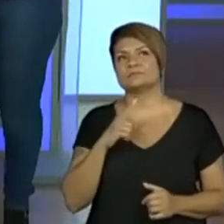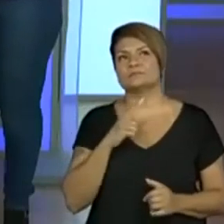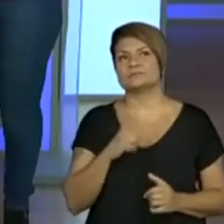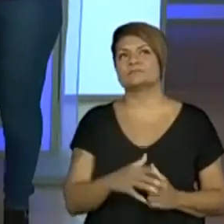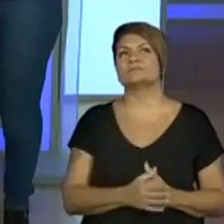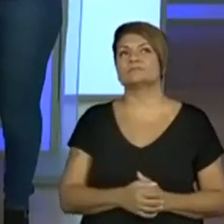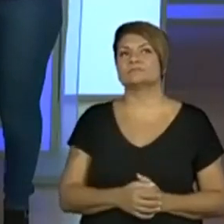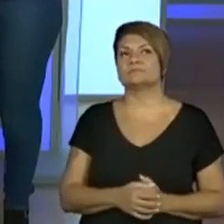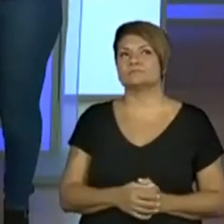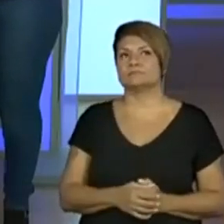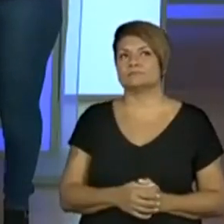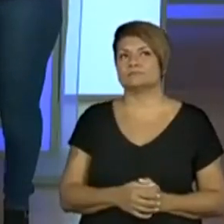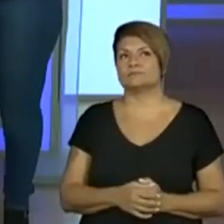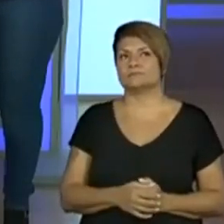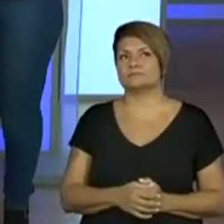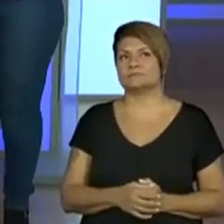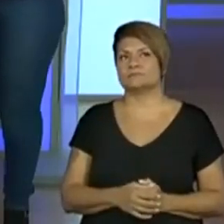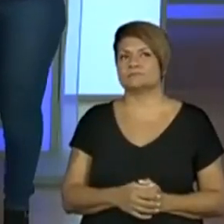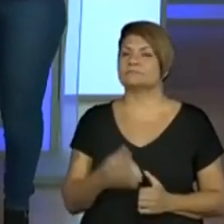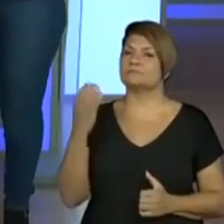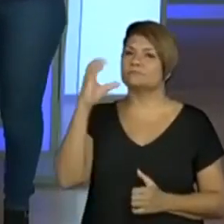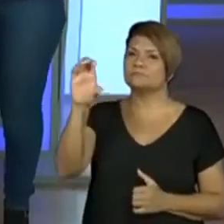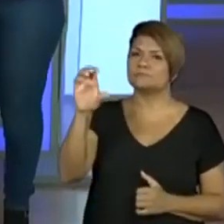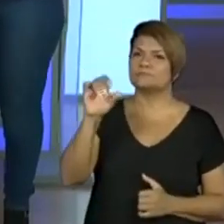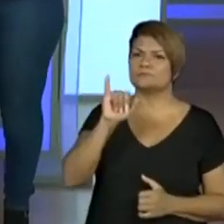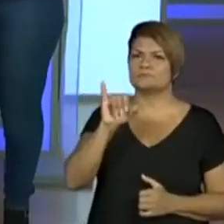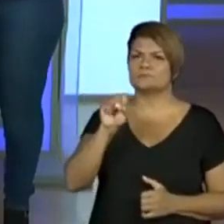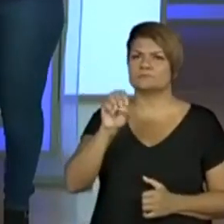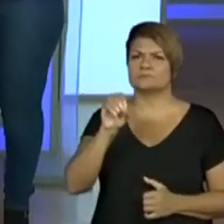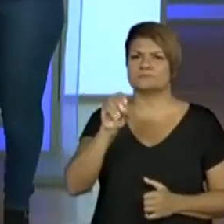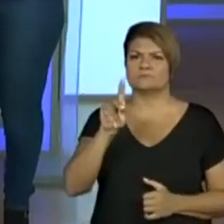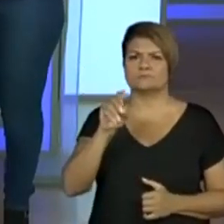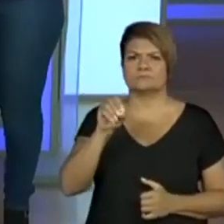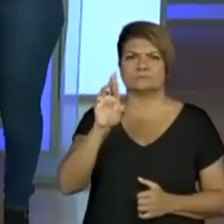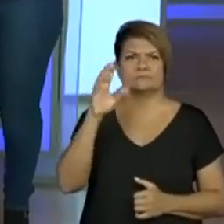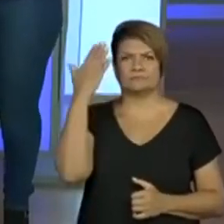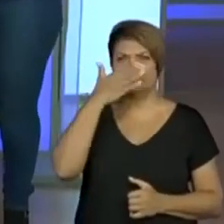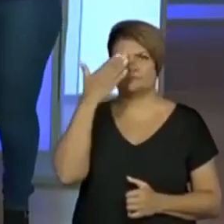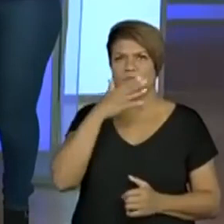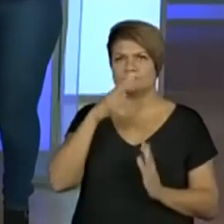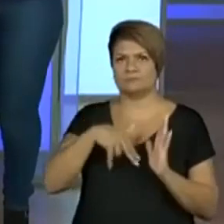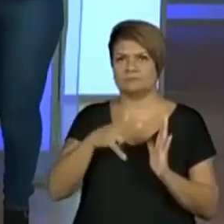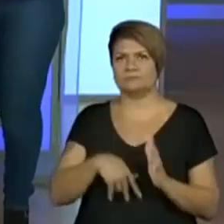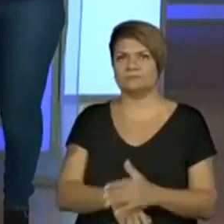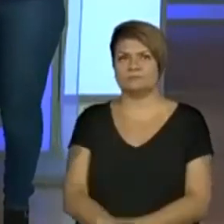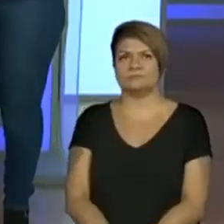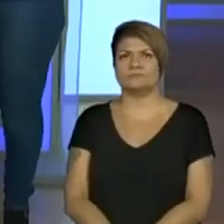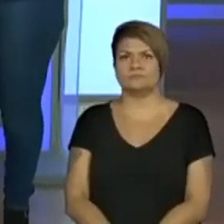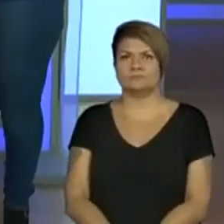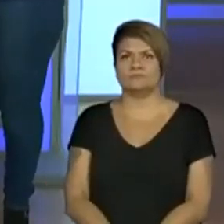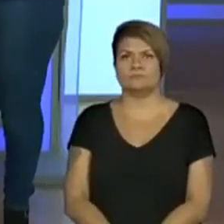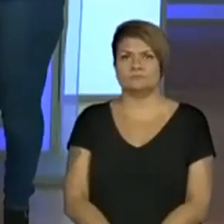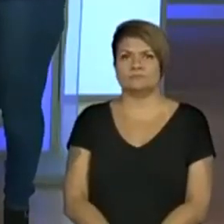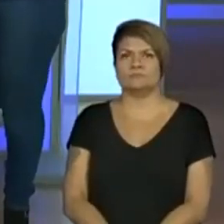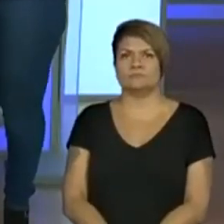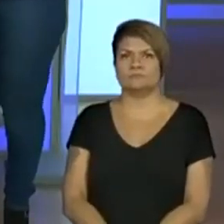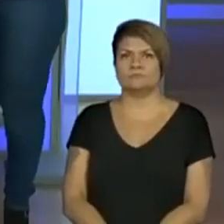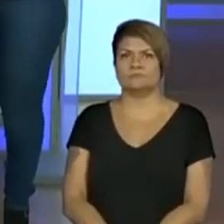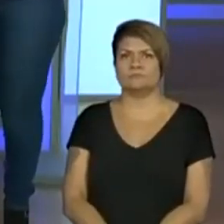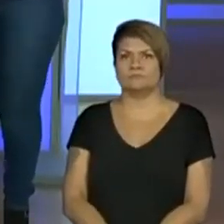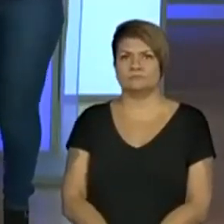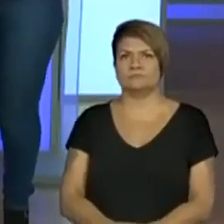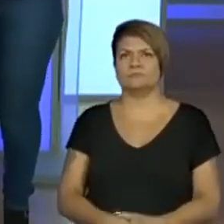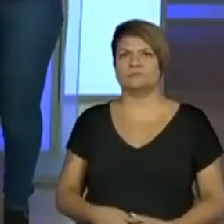também então colocando ali alguma coisa de isopor eu não consegui ler melhor vamos falar sobre a